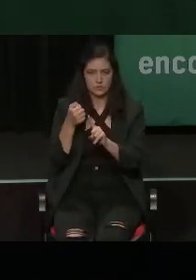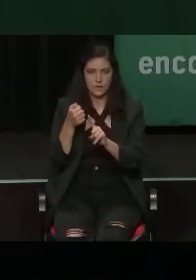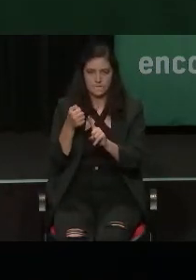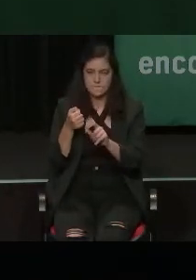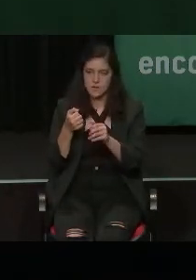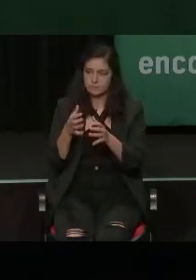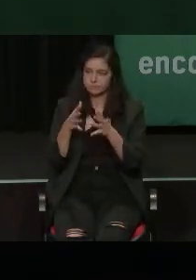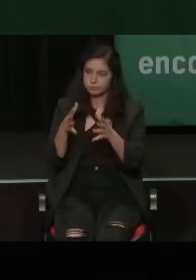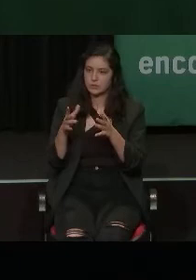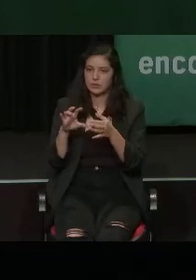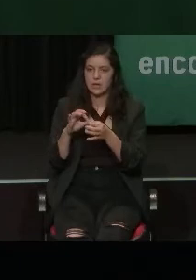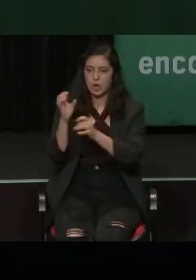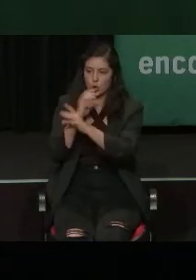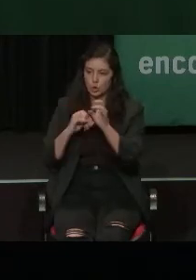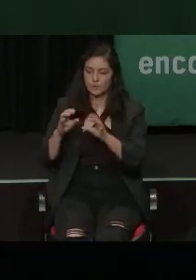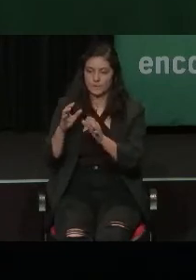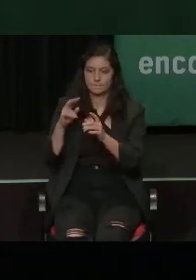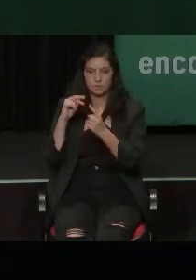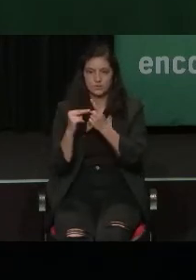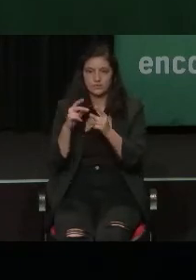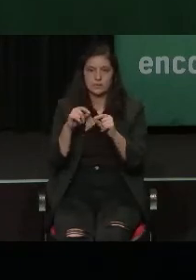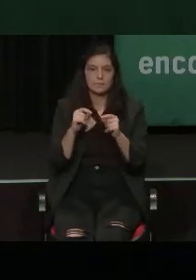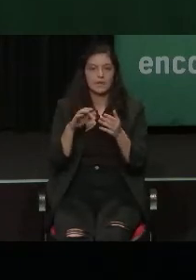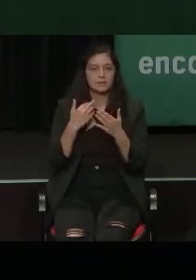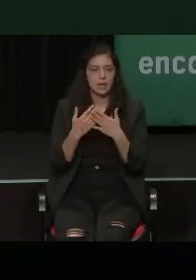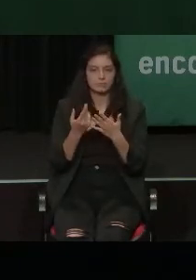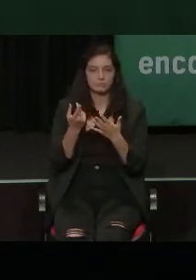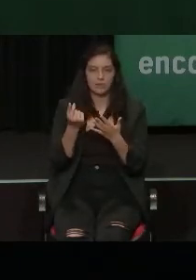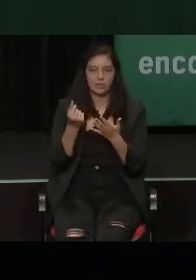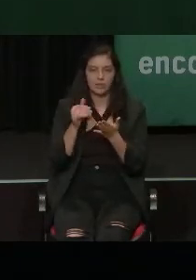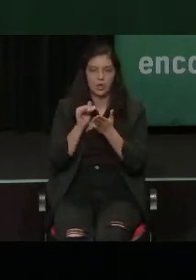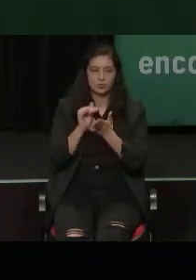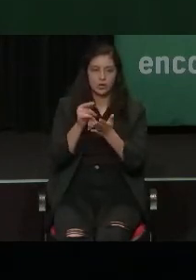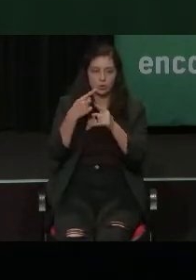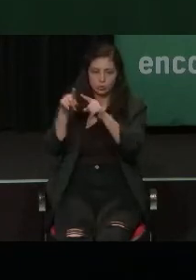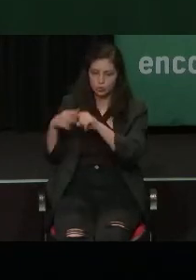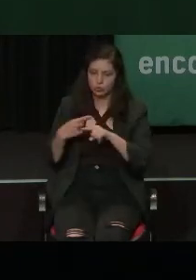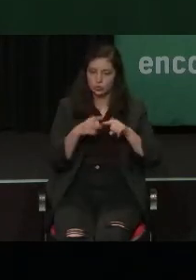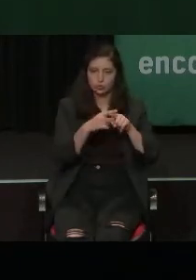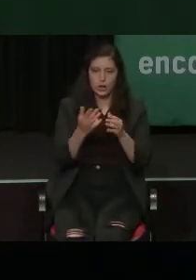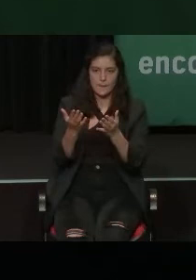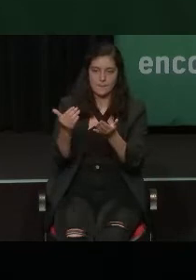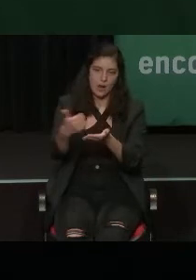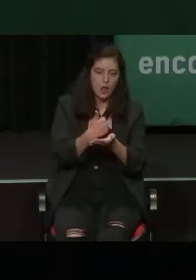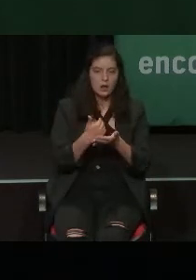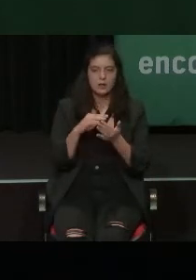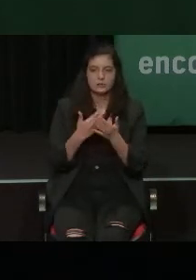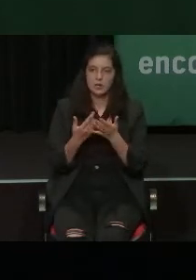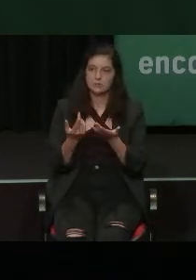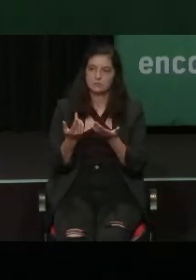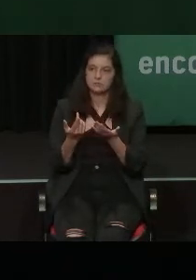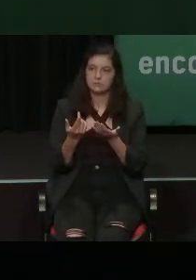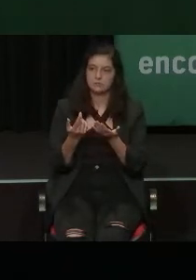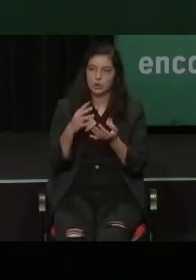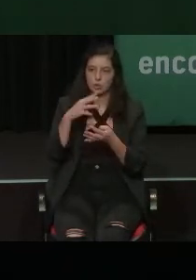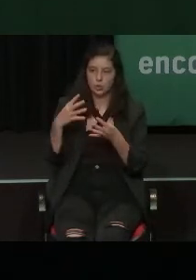termos europeus e de diversificar as fontes de financiamento. É igualmente crucial reforçar a cooperação europeia nos